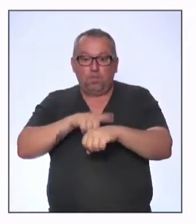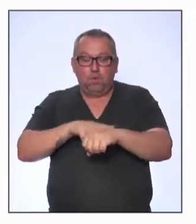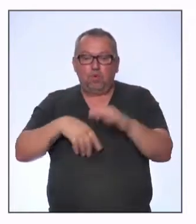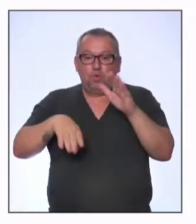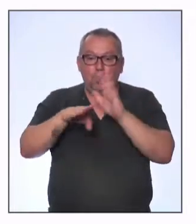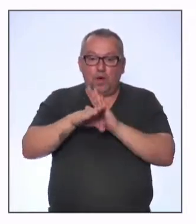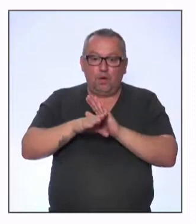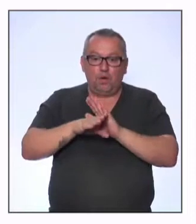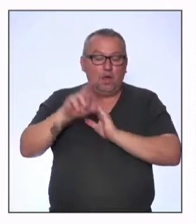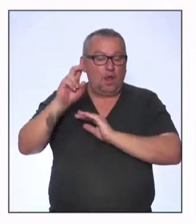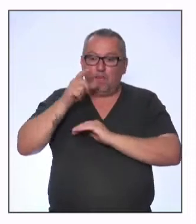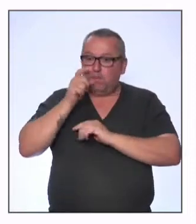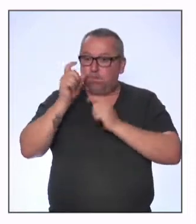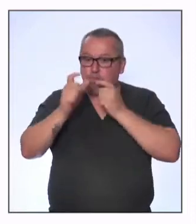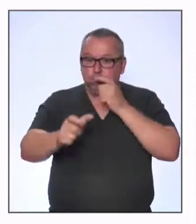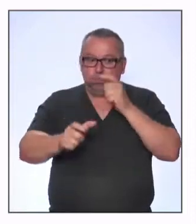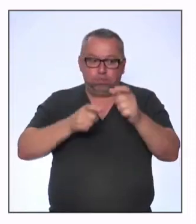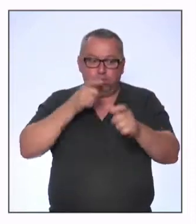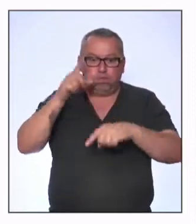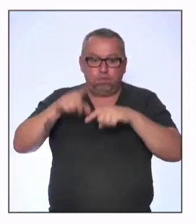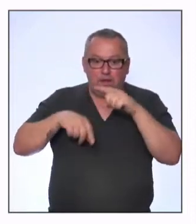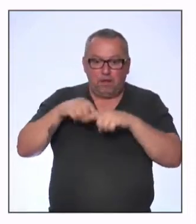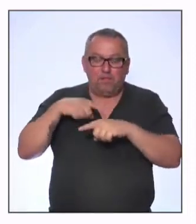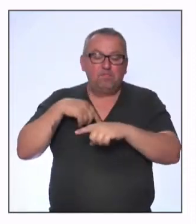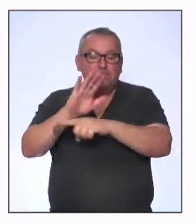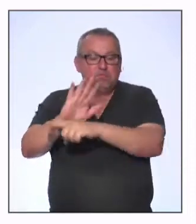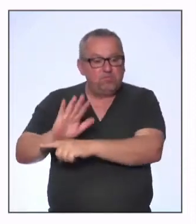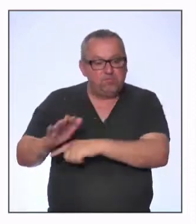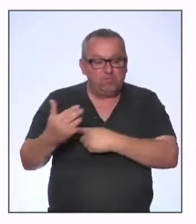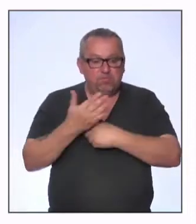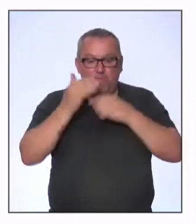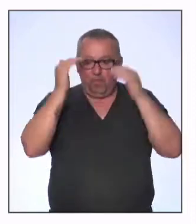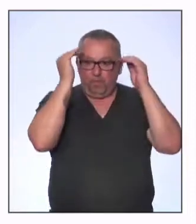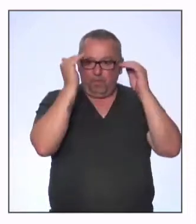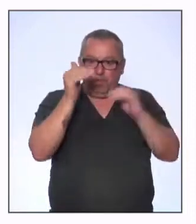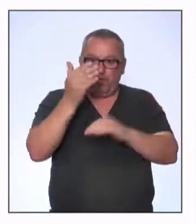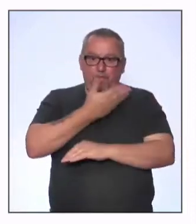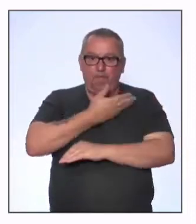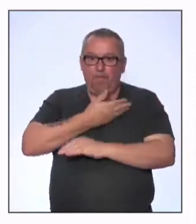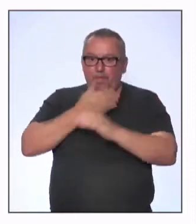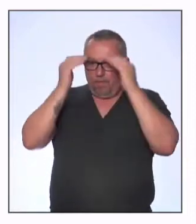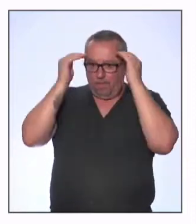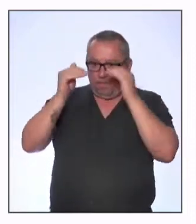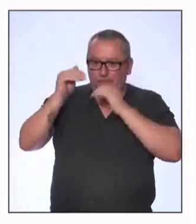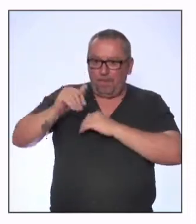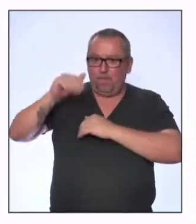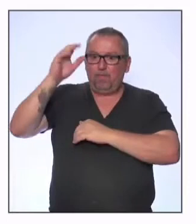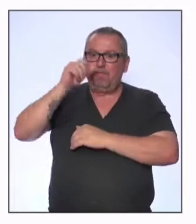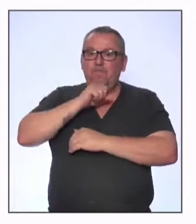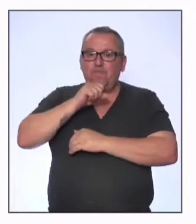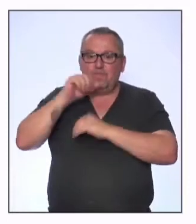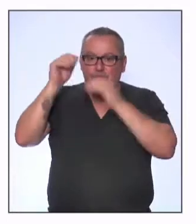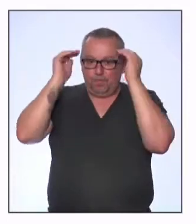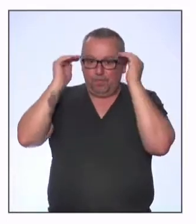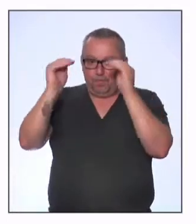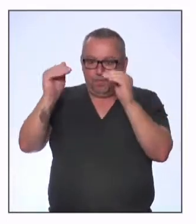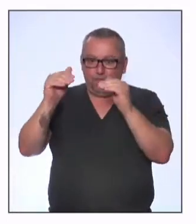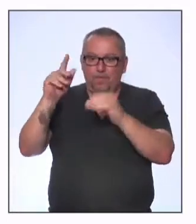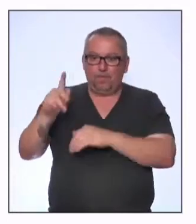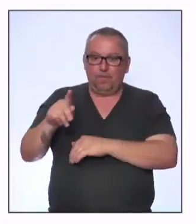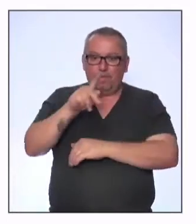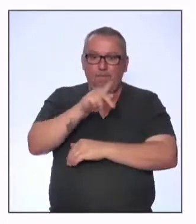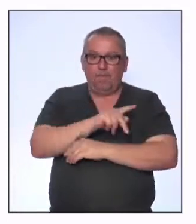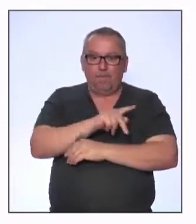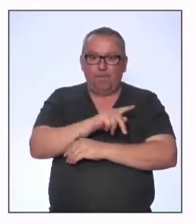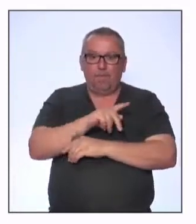não xingar, ser solidário, respeitar os amigos, respeitar os mais velhos, respeitar os